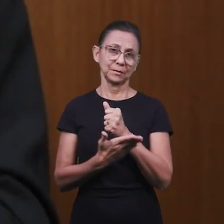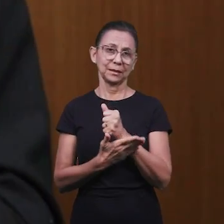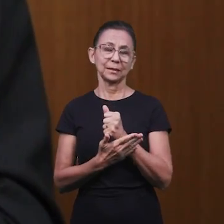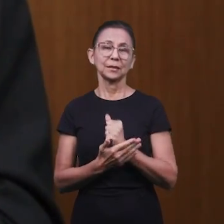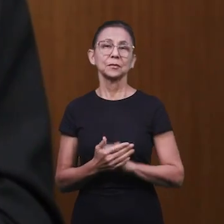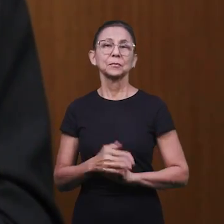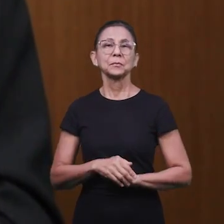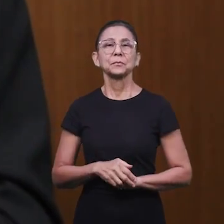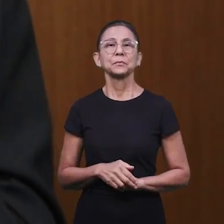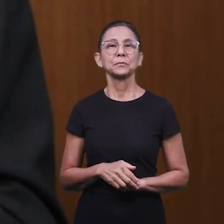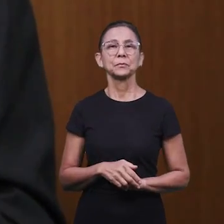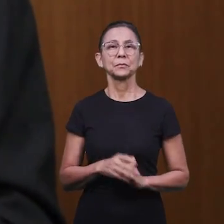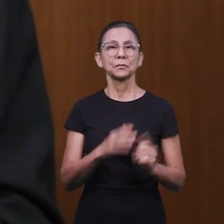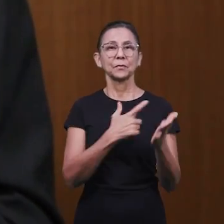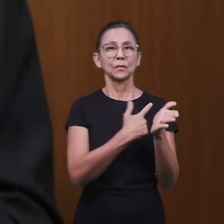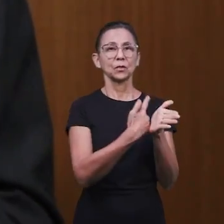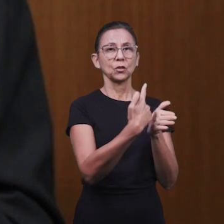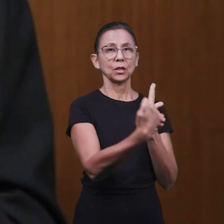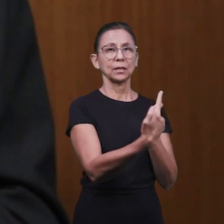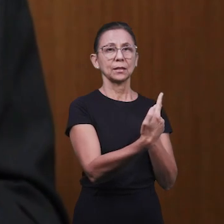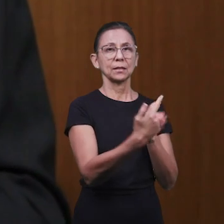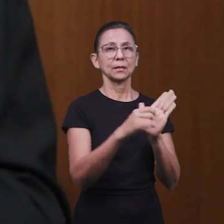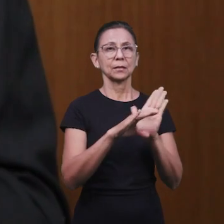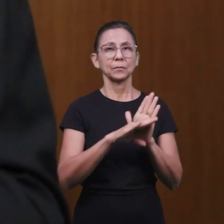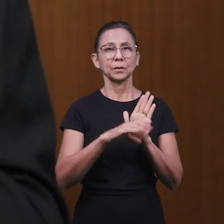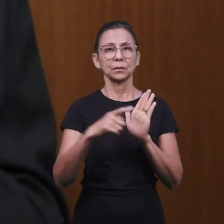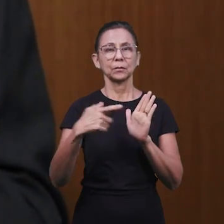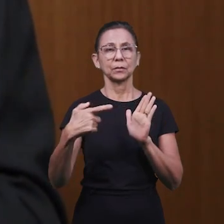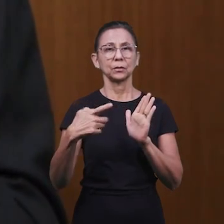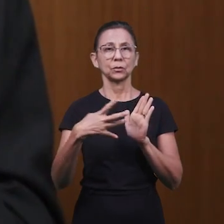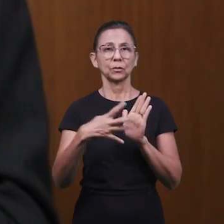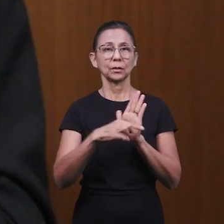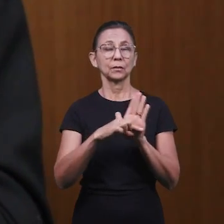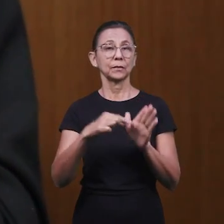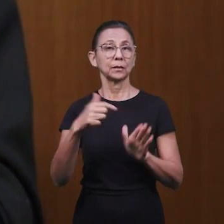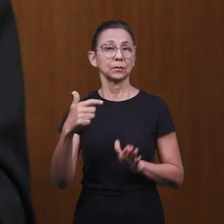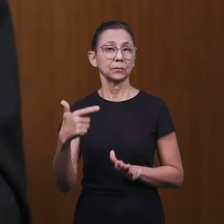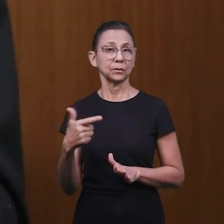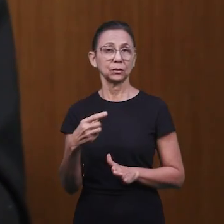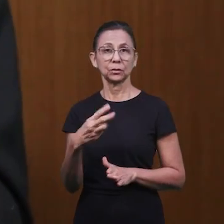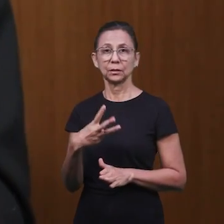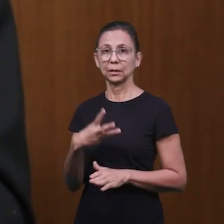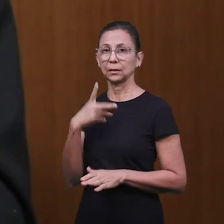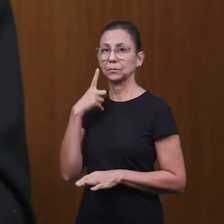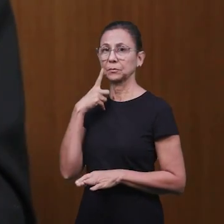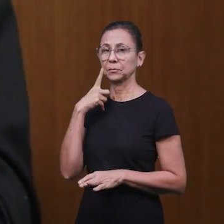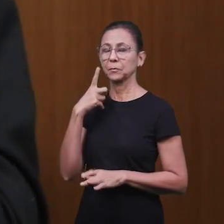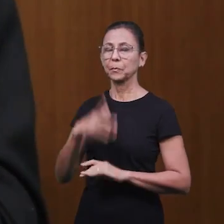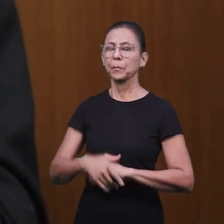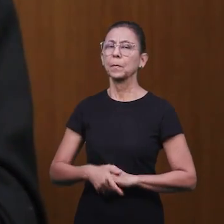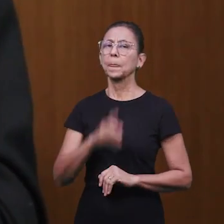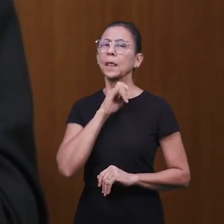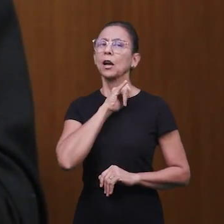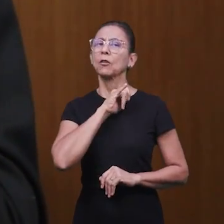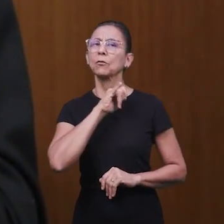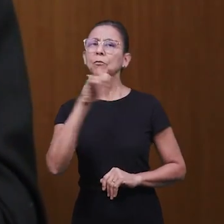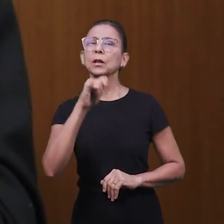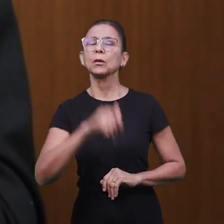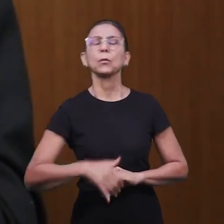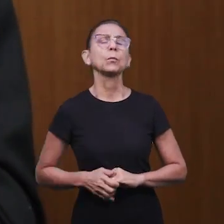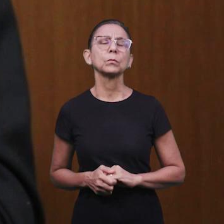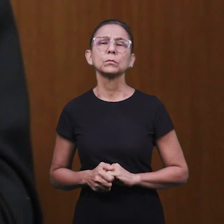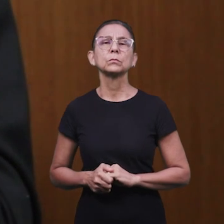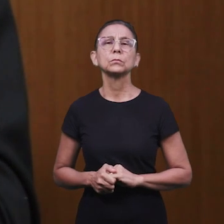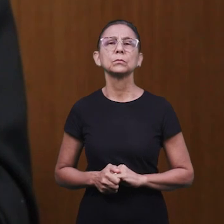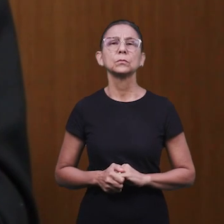edição de hoje, que se encontra no livro do Gênesis, capítulo 24, verso é o verso de número 23, e que diz assim: E disse, de